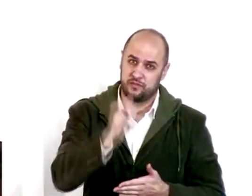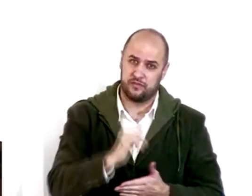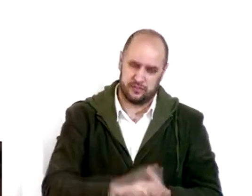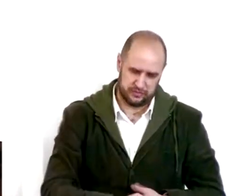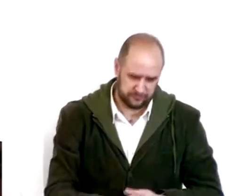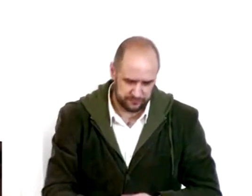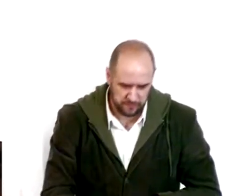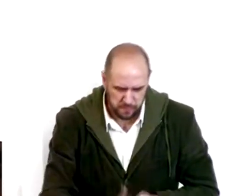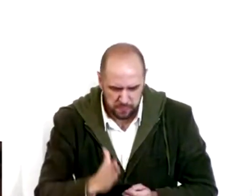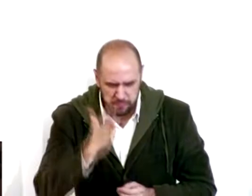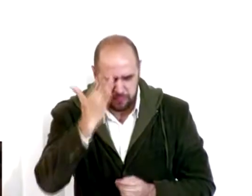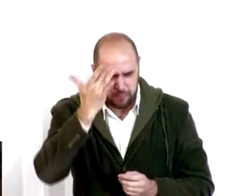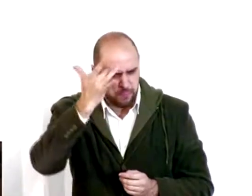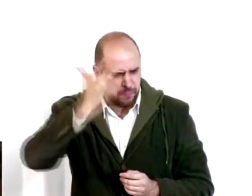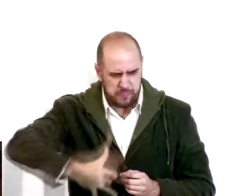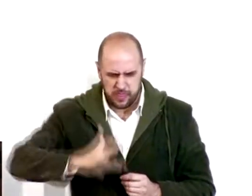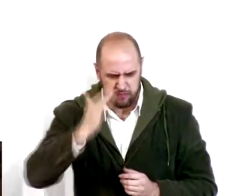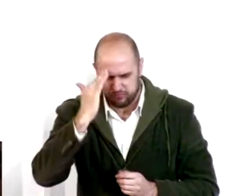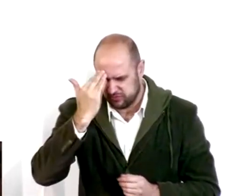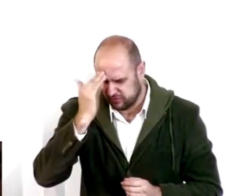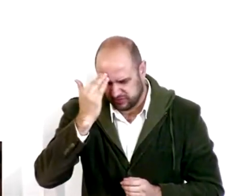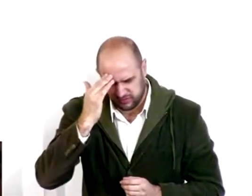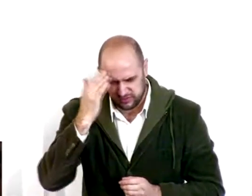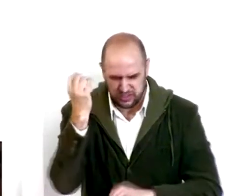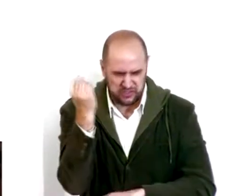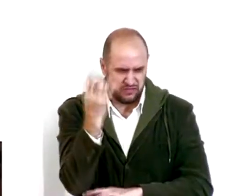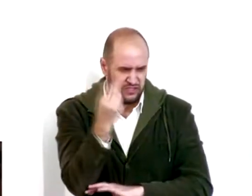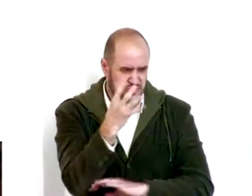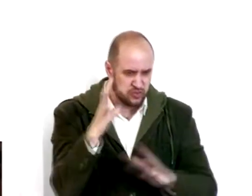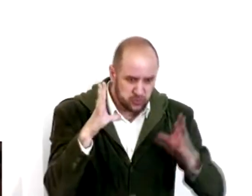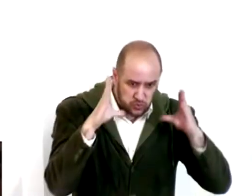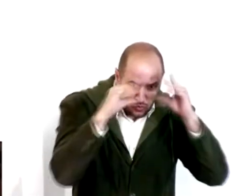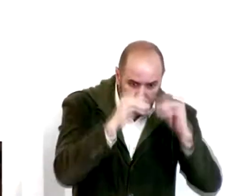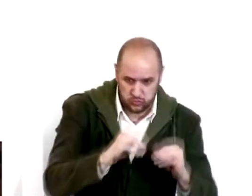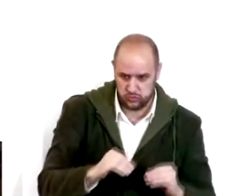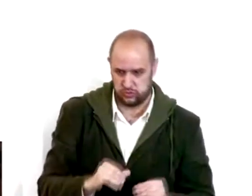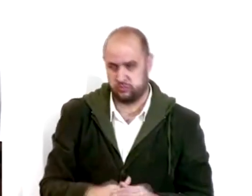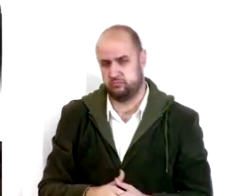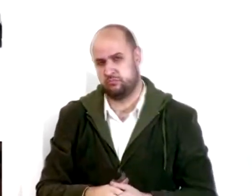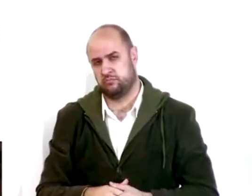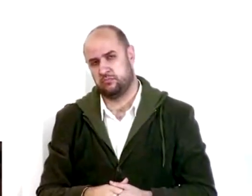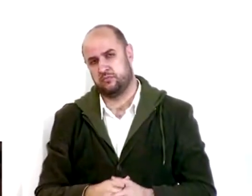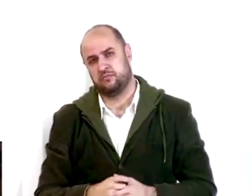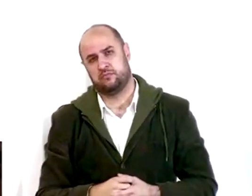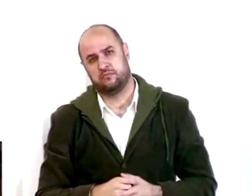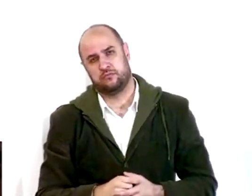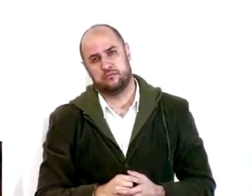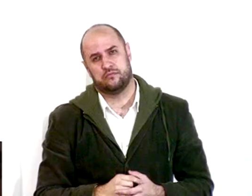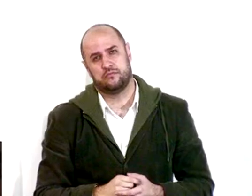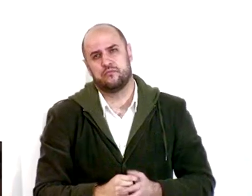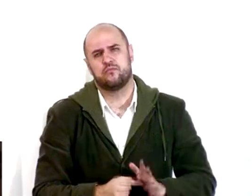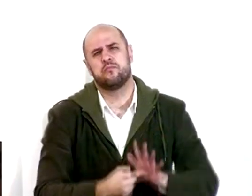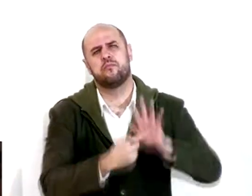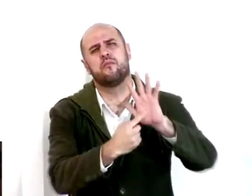nem entendem, vagueiam em trevas, ou andam em trevas, para demonstrar que eles são insensíveis